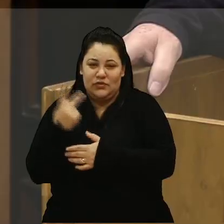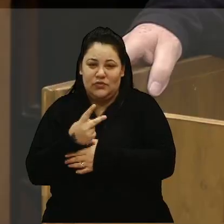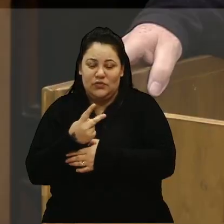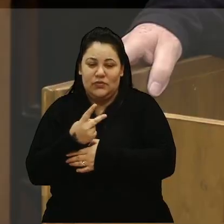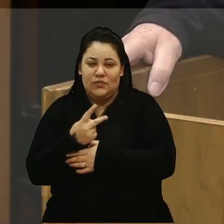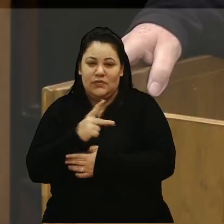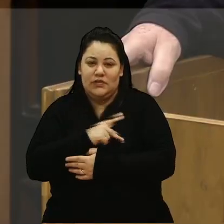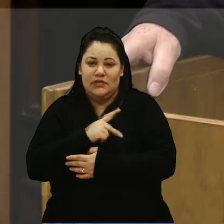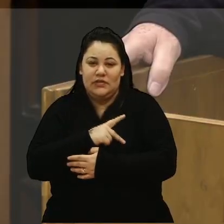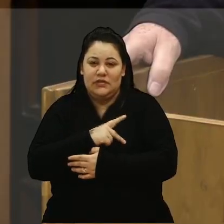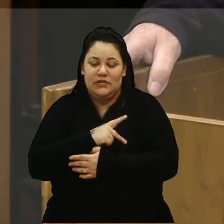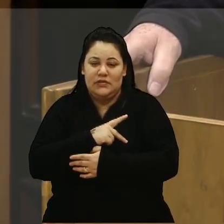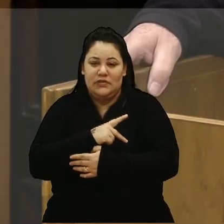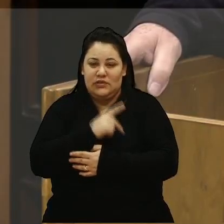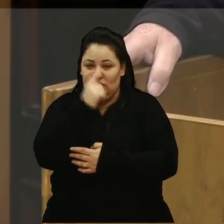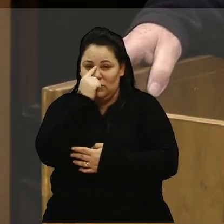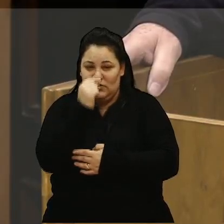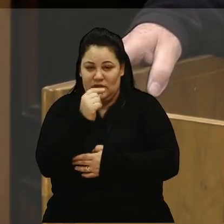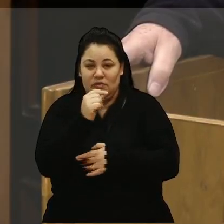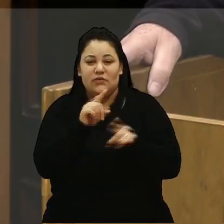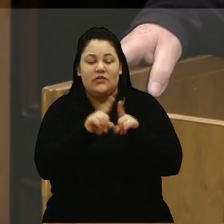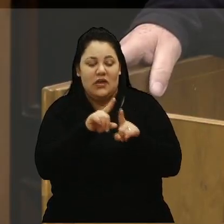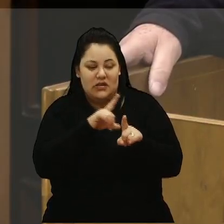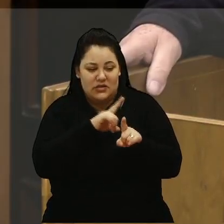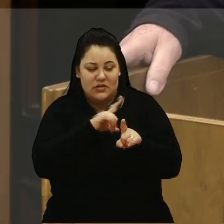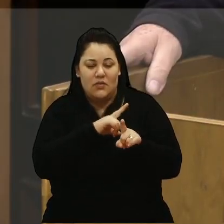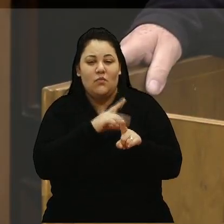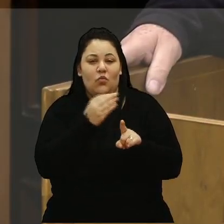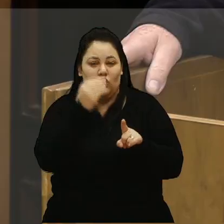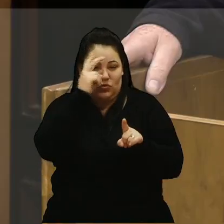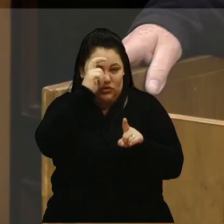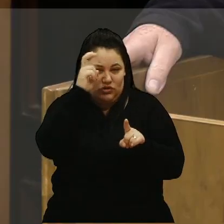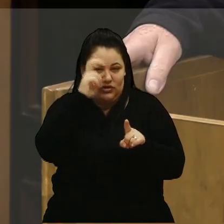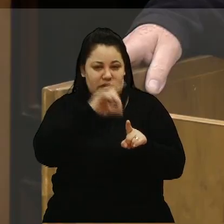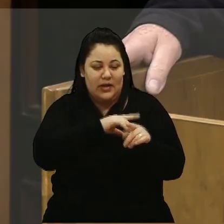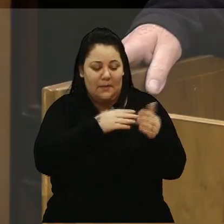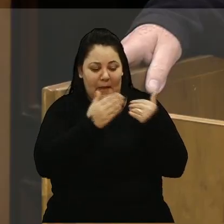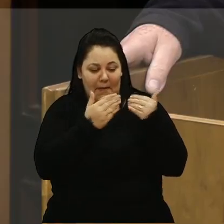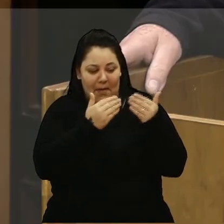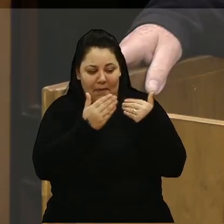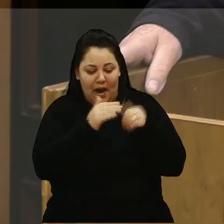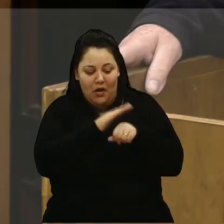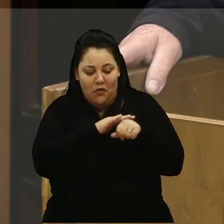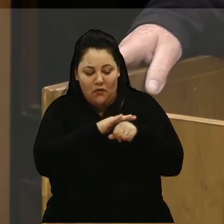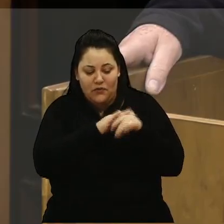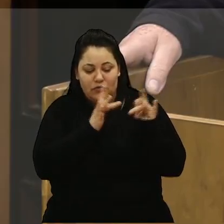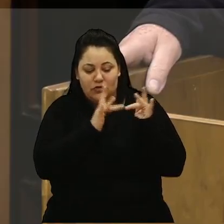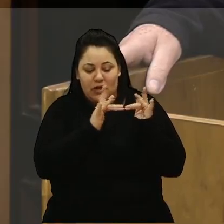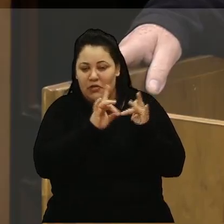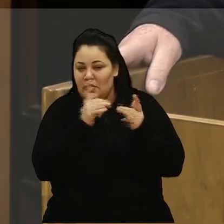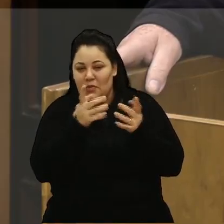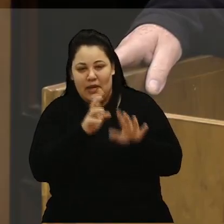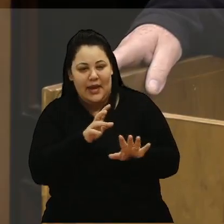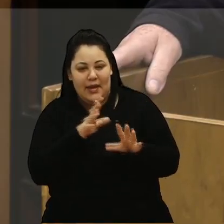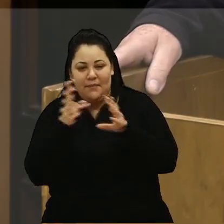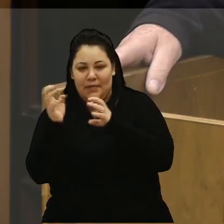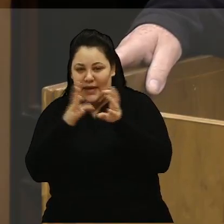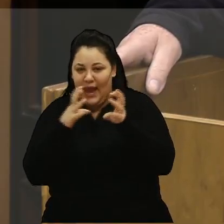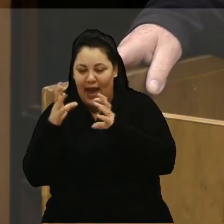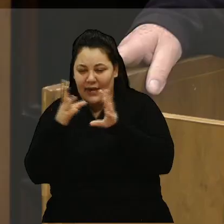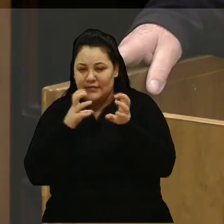vice-presidente, Geraldo Alckmin, com sabedoria, buscando o diálogo, não buscando o confronto. Estão